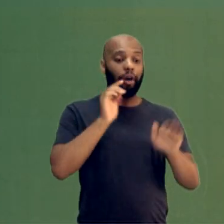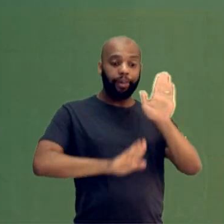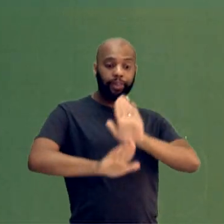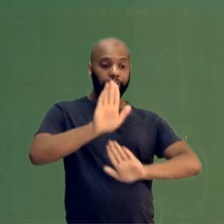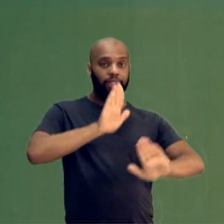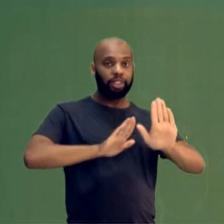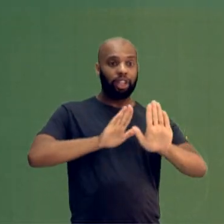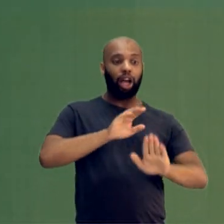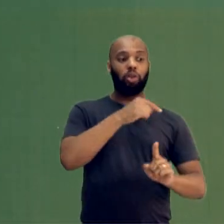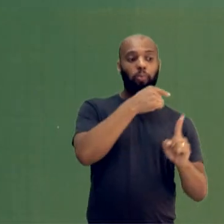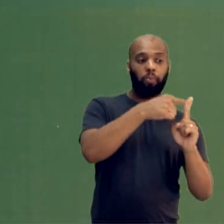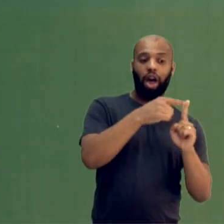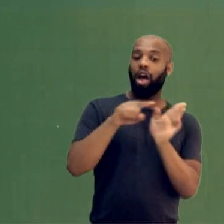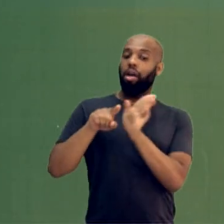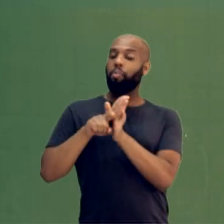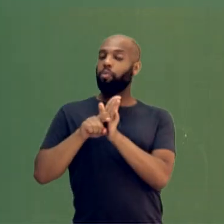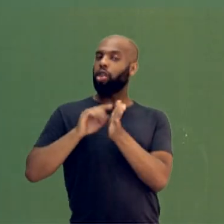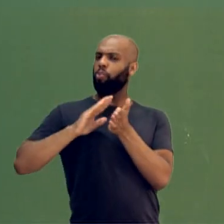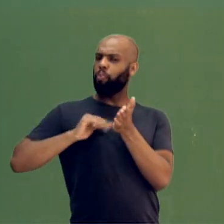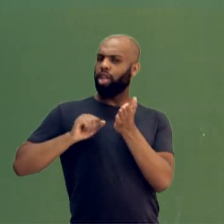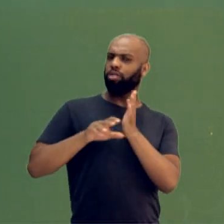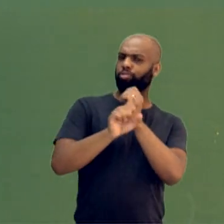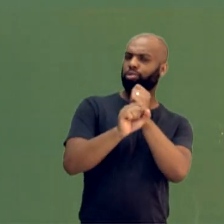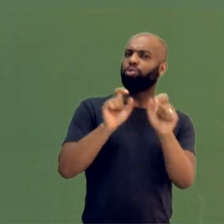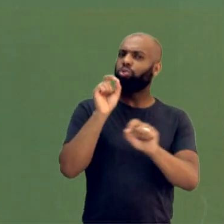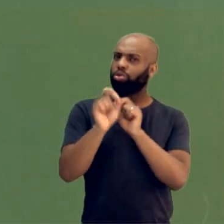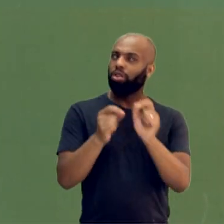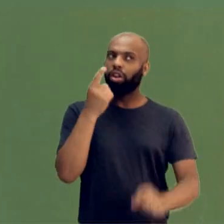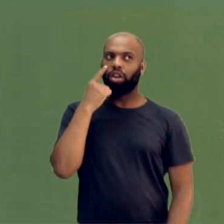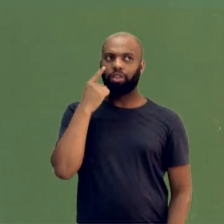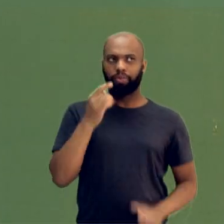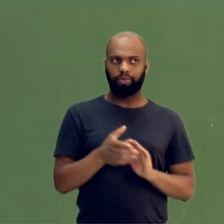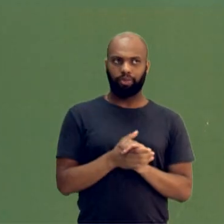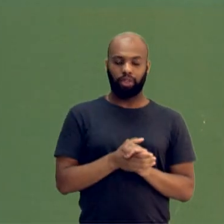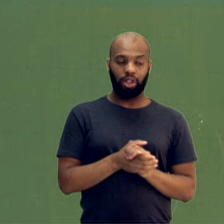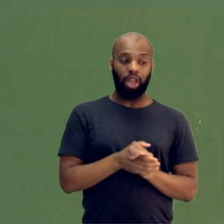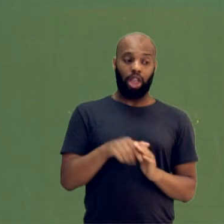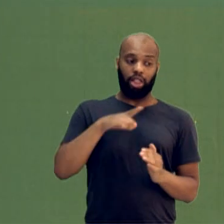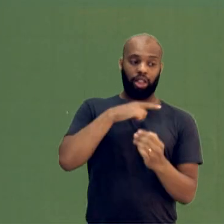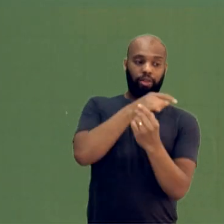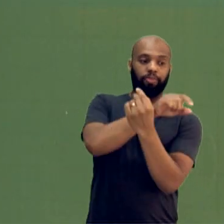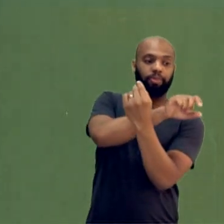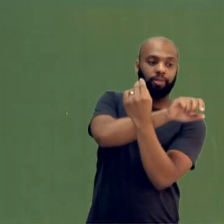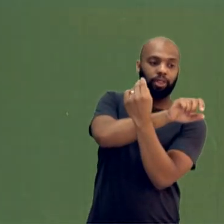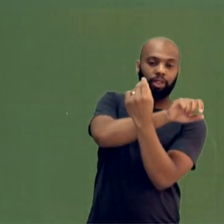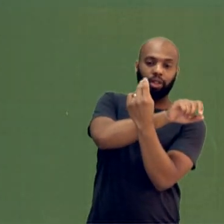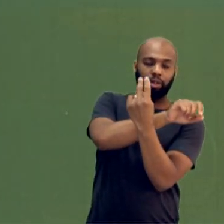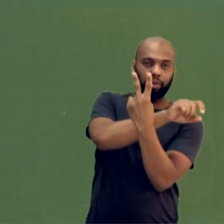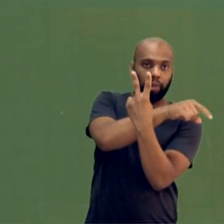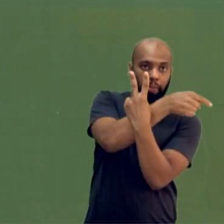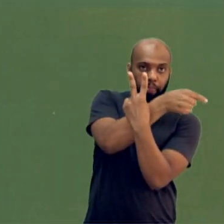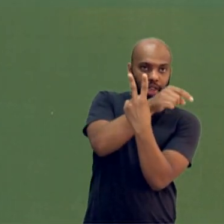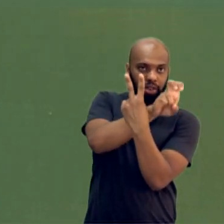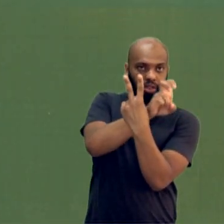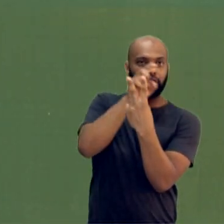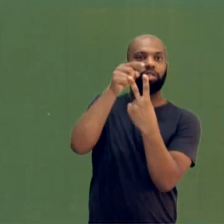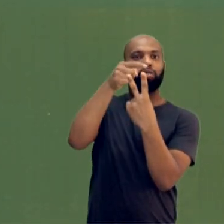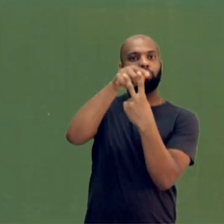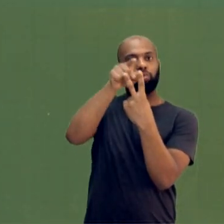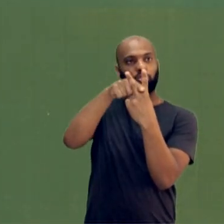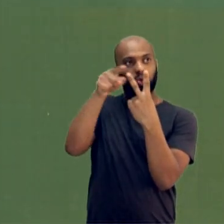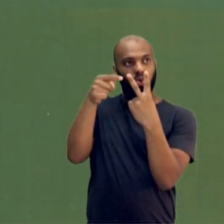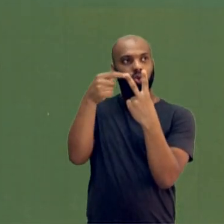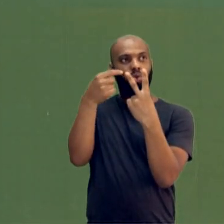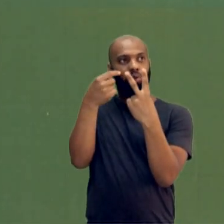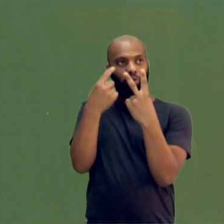uma adição ou se é uma subtração. Observe, menos 5 mais 3 raiz de 2.